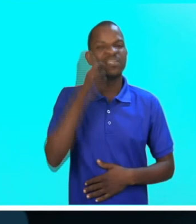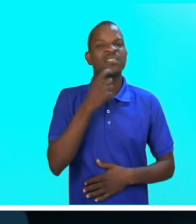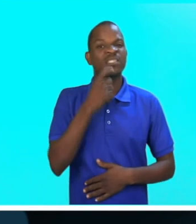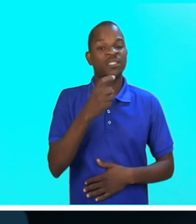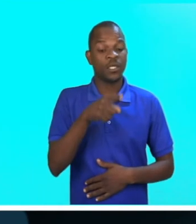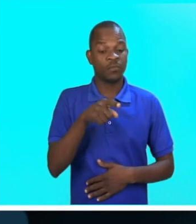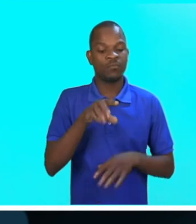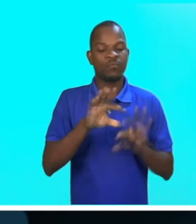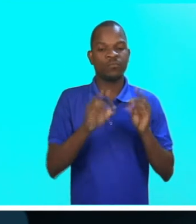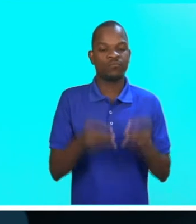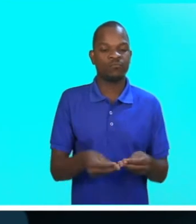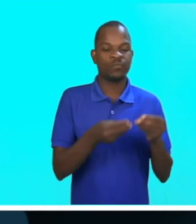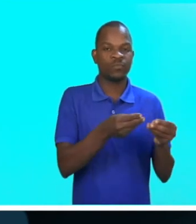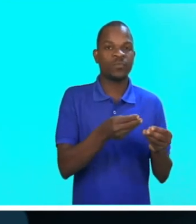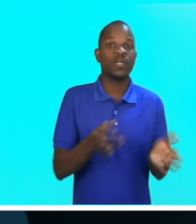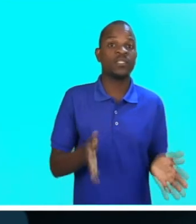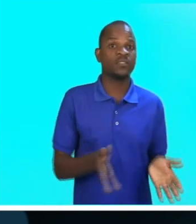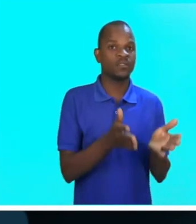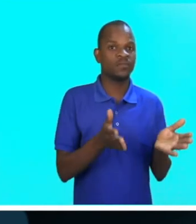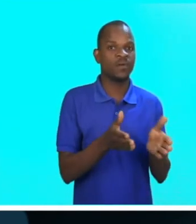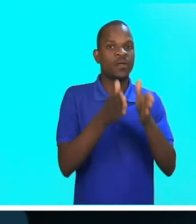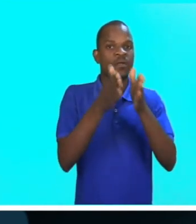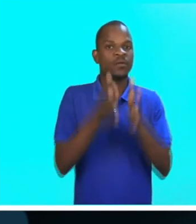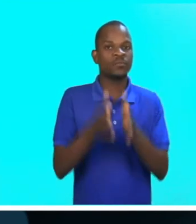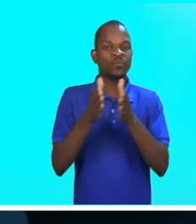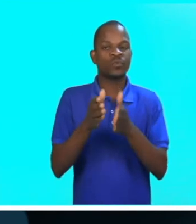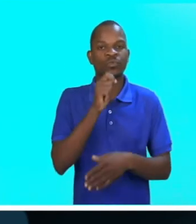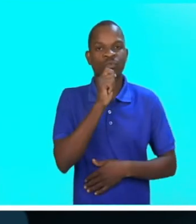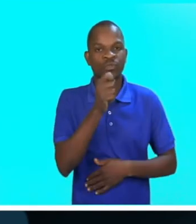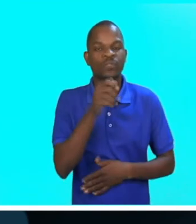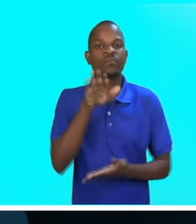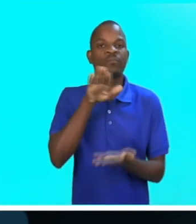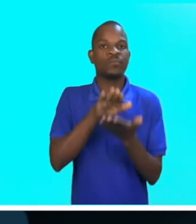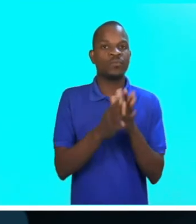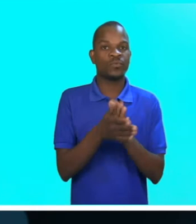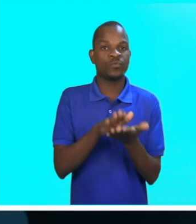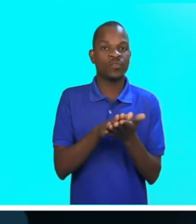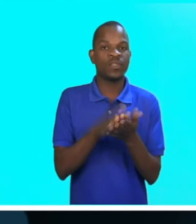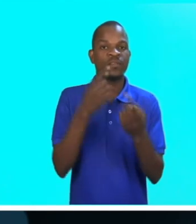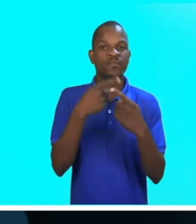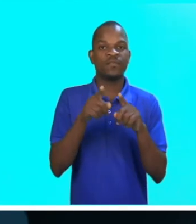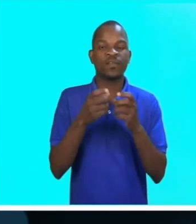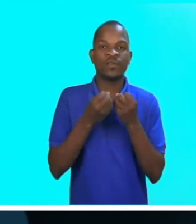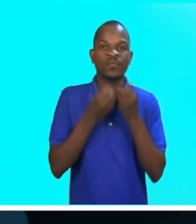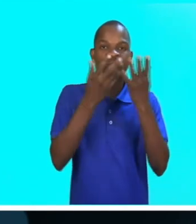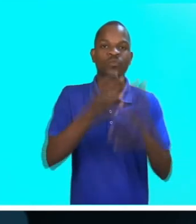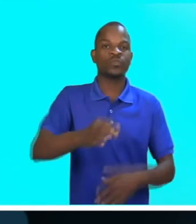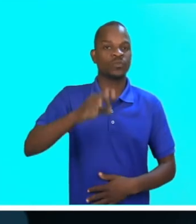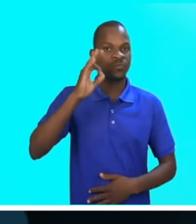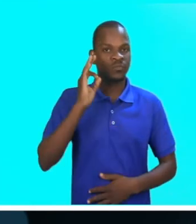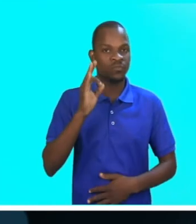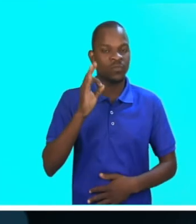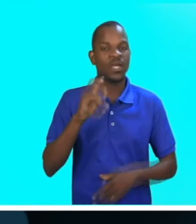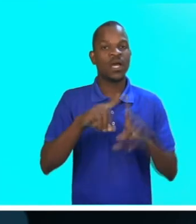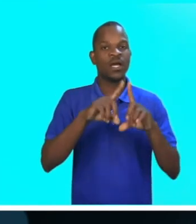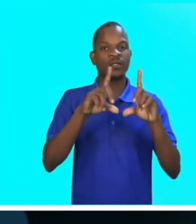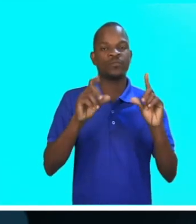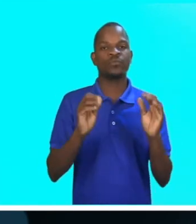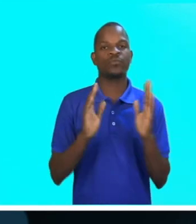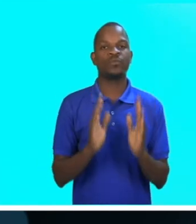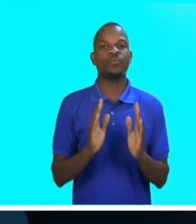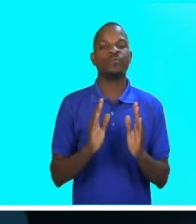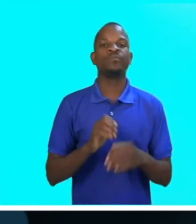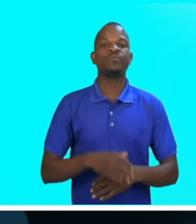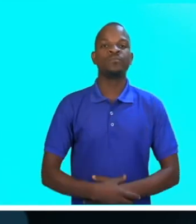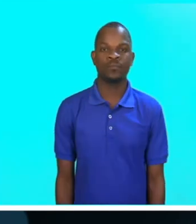o prêmio vai incentivar os jornalistas a produzirem matérias de qualidade sobre este evento.